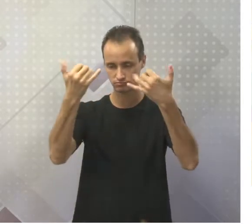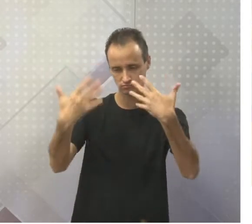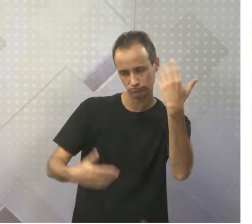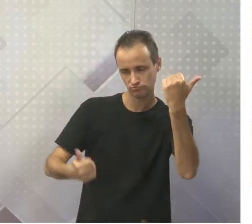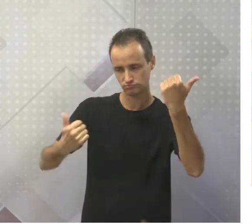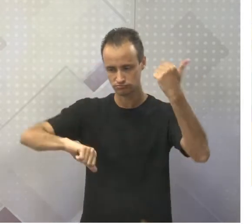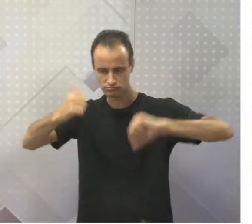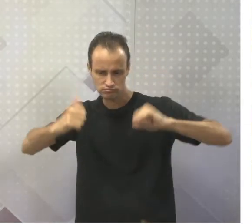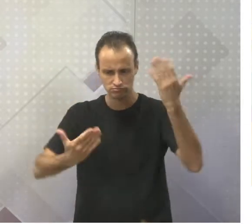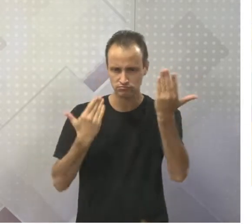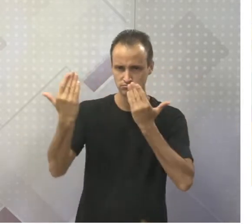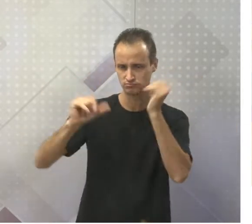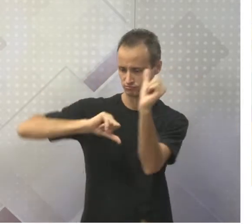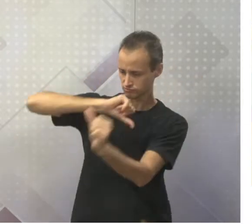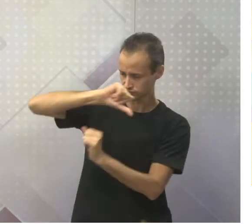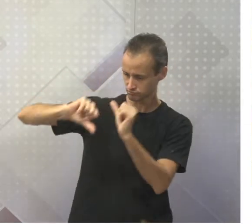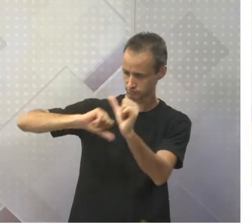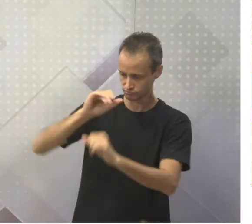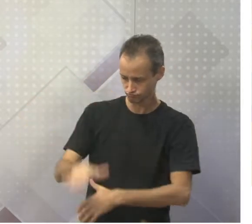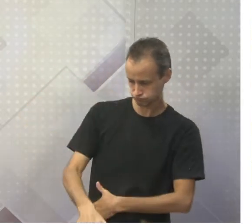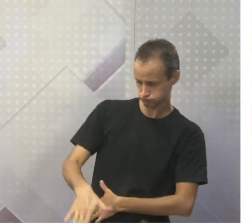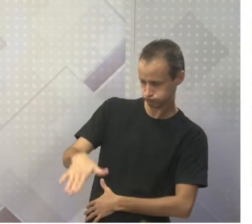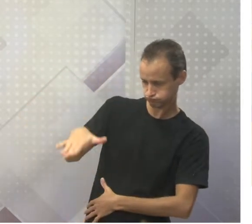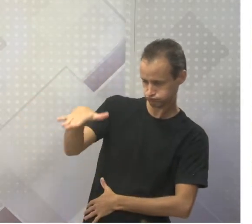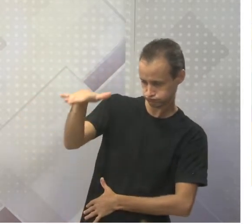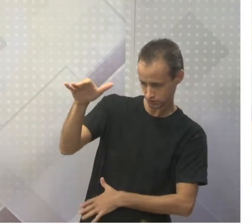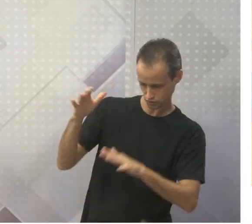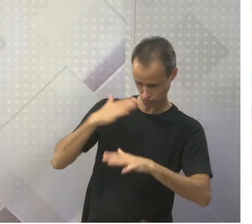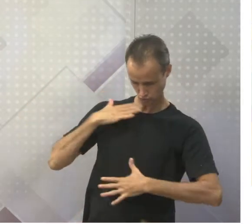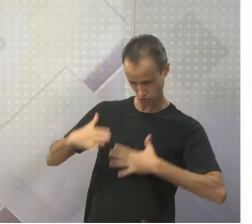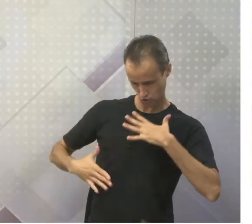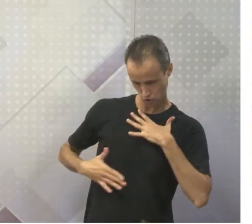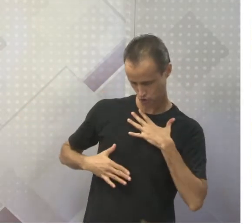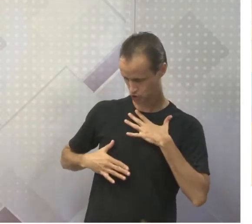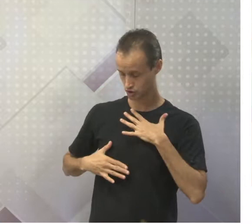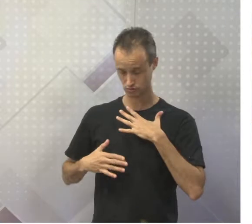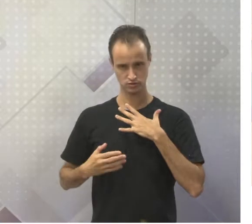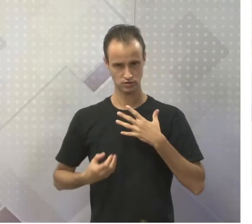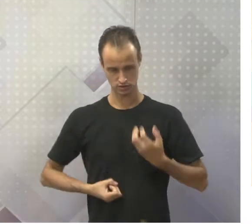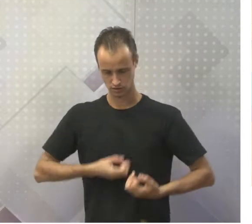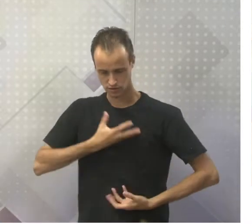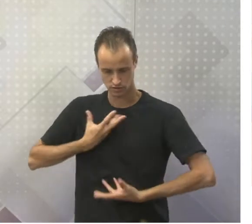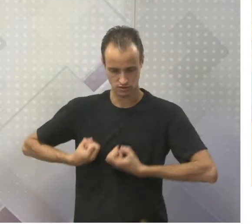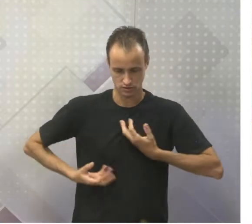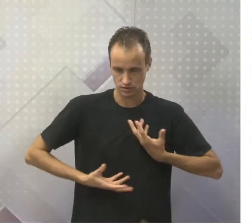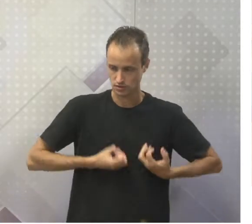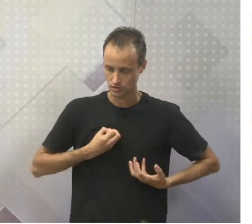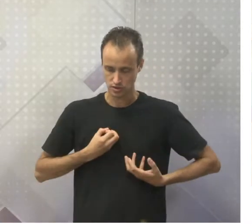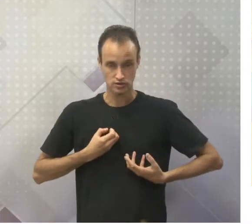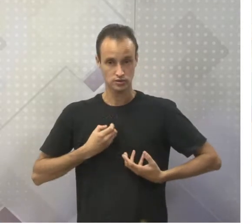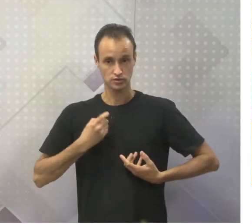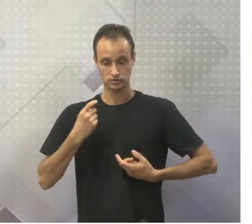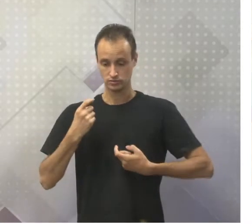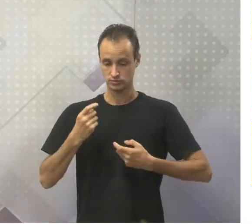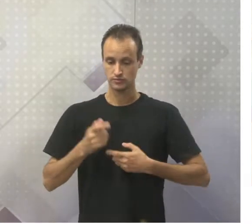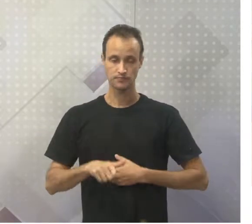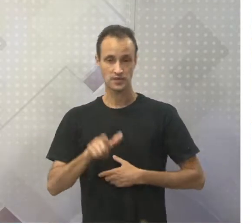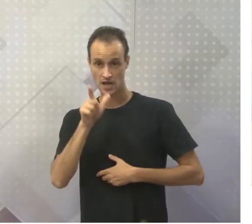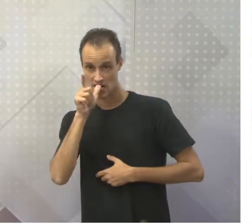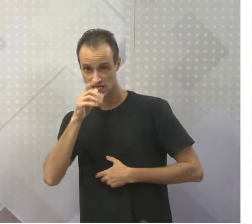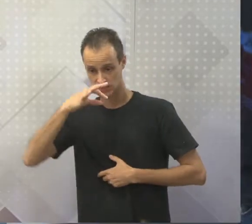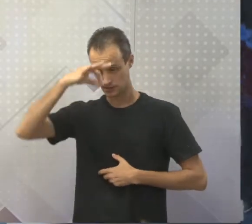as transformações que ocorrem na puberdade, considerando a atuação dos hormônios sexuais e do sistema